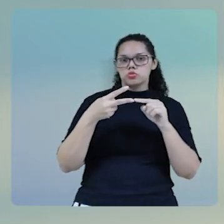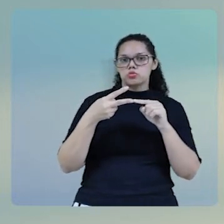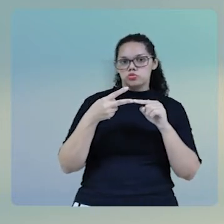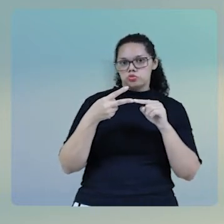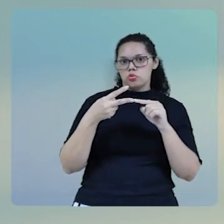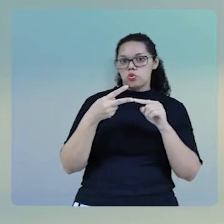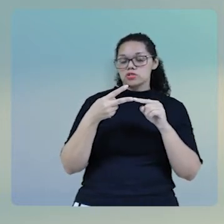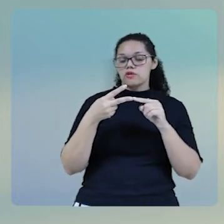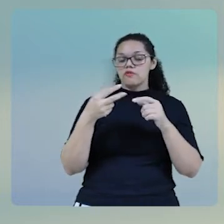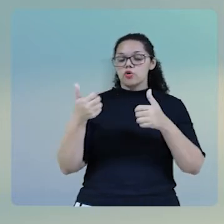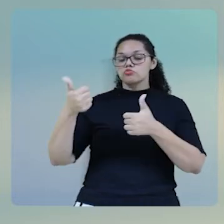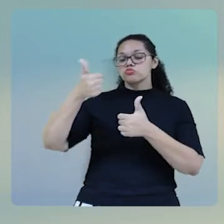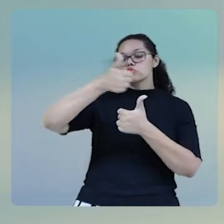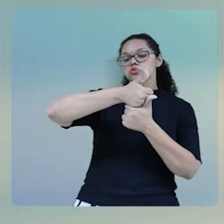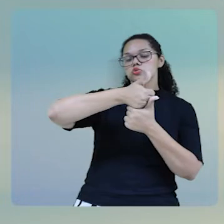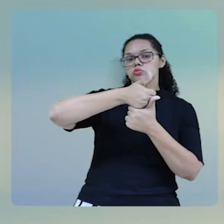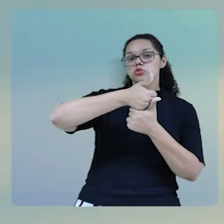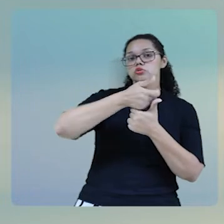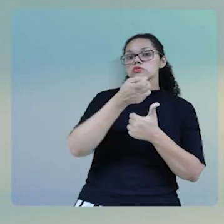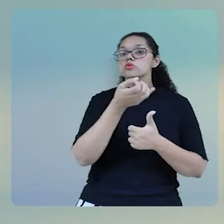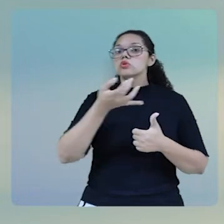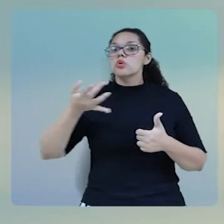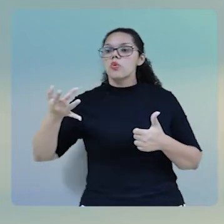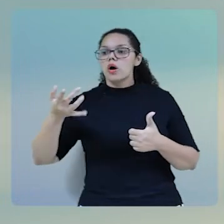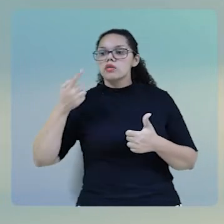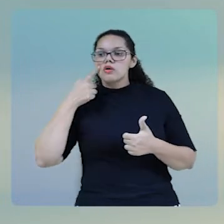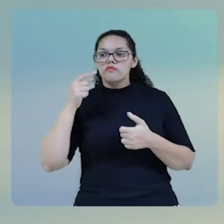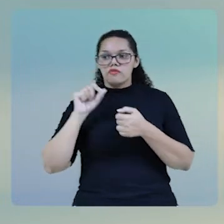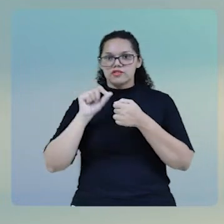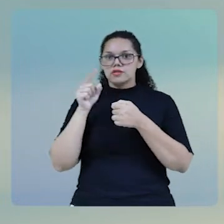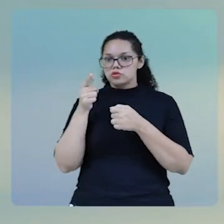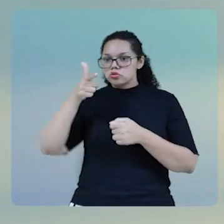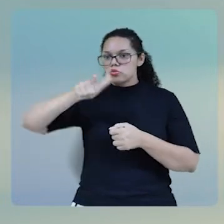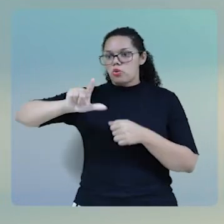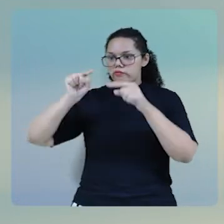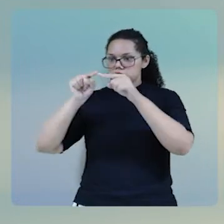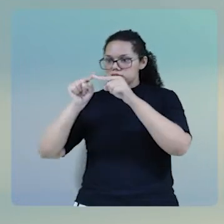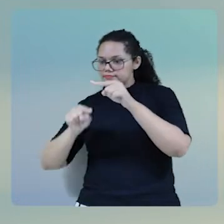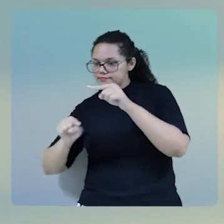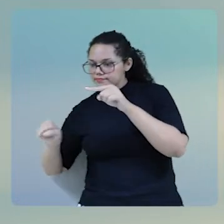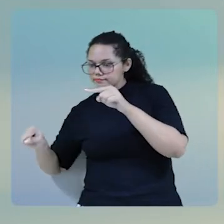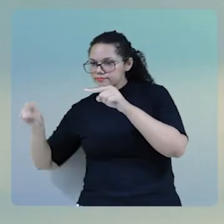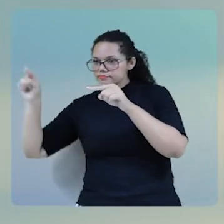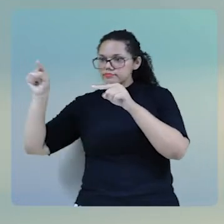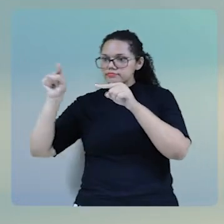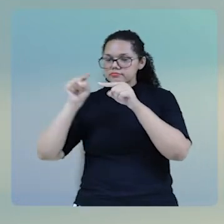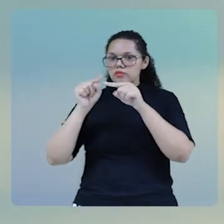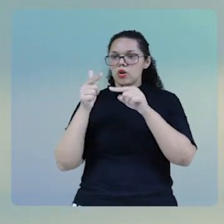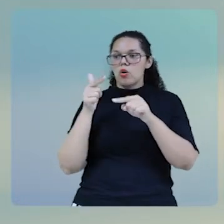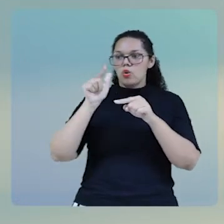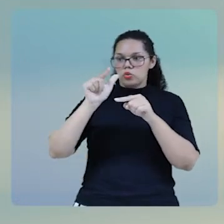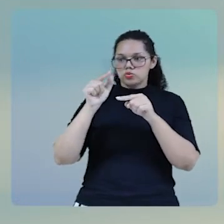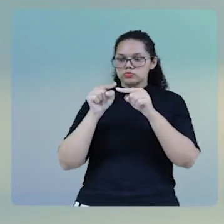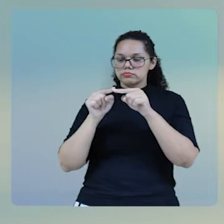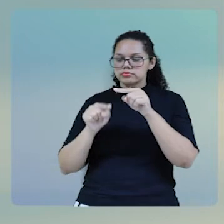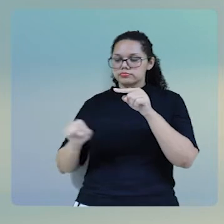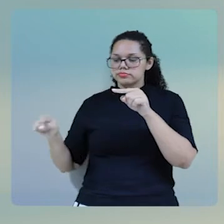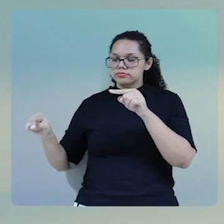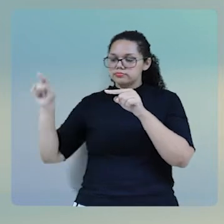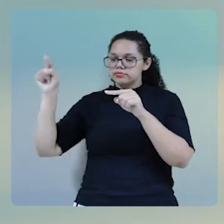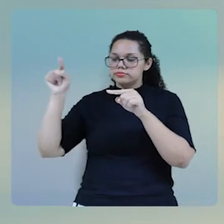foram substituídas por uma de quanto? Eu vou até fazer um novo circuitozinho aqui. Vou precisar de um outro slide desse. Eu acho que a gente vai e